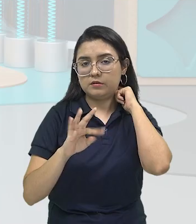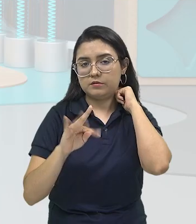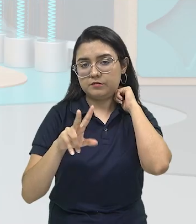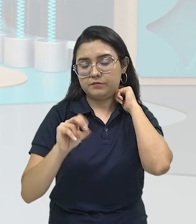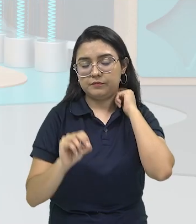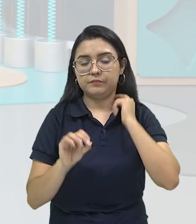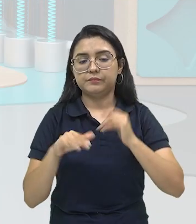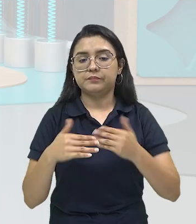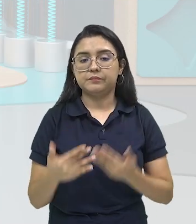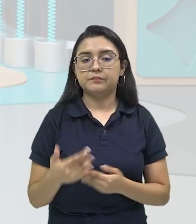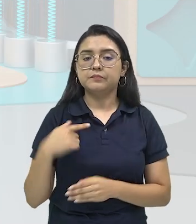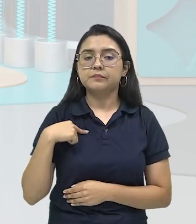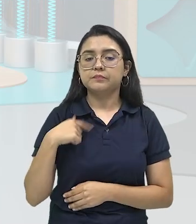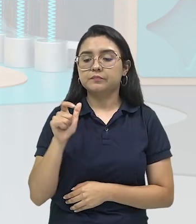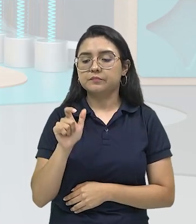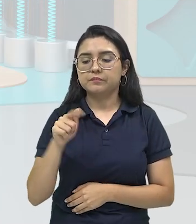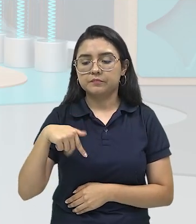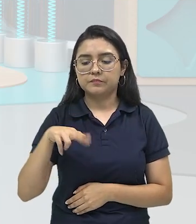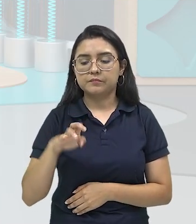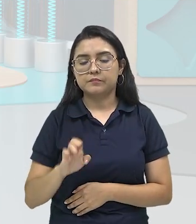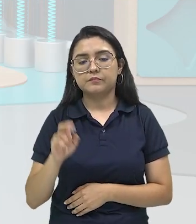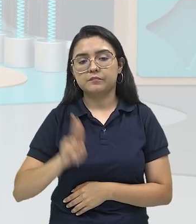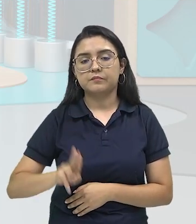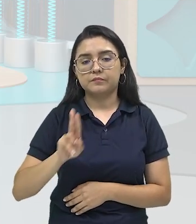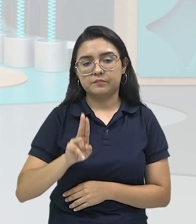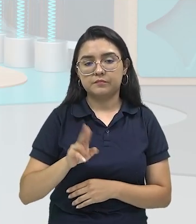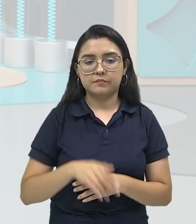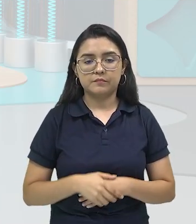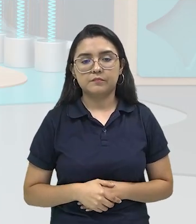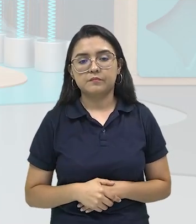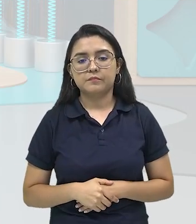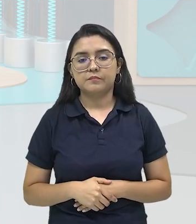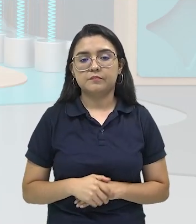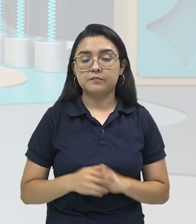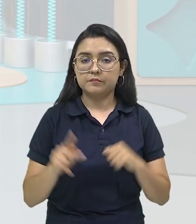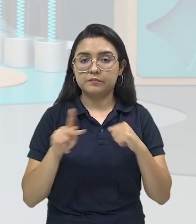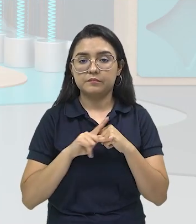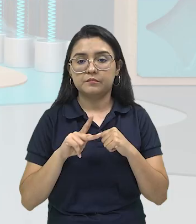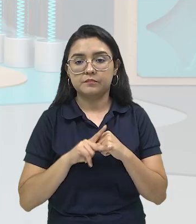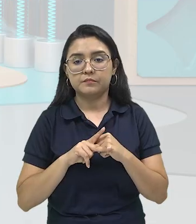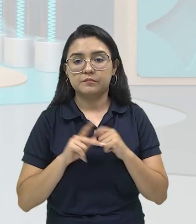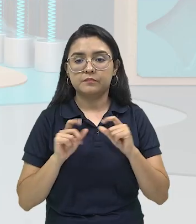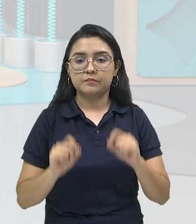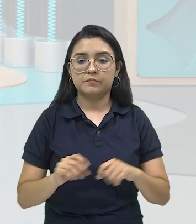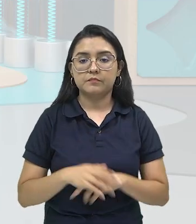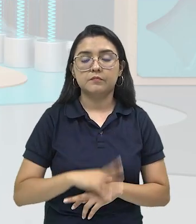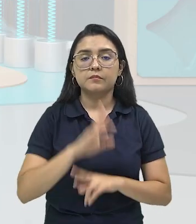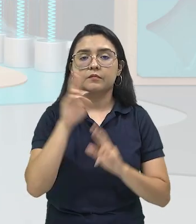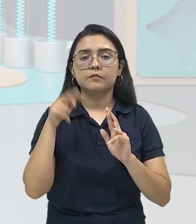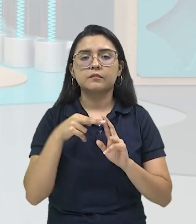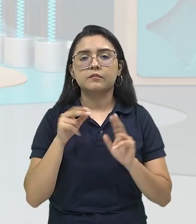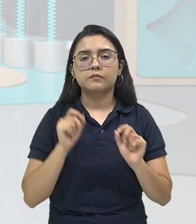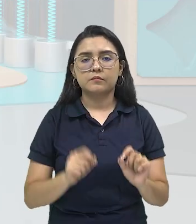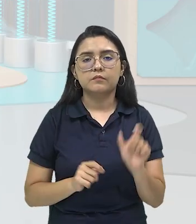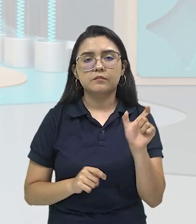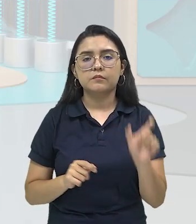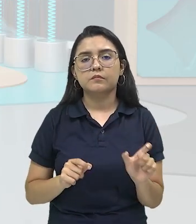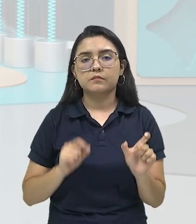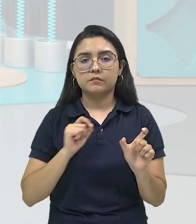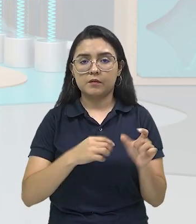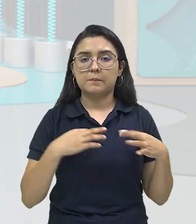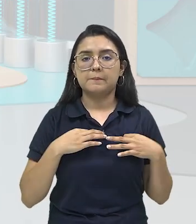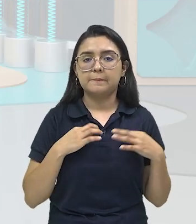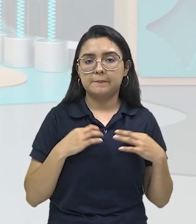gente utilizou aqui, que eu até botei ali, ó, relativo, que é o nosso pronome relativo, ele se refere a quem?